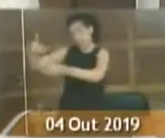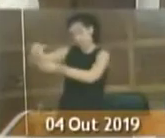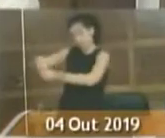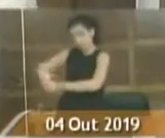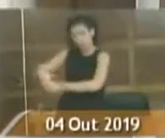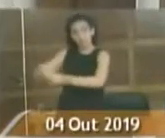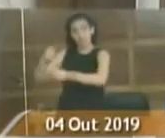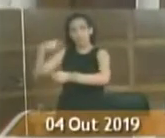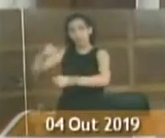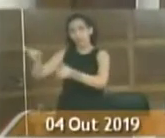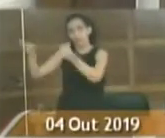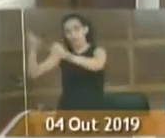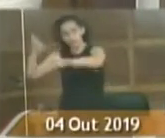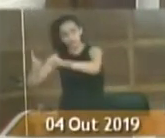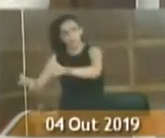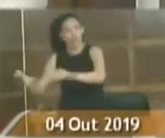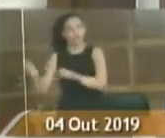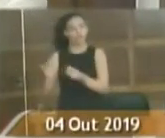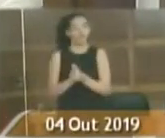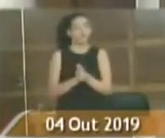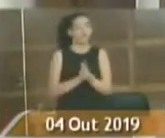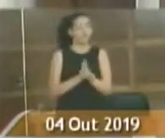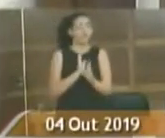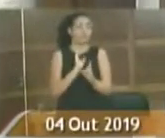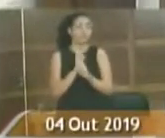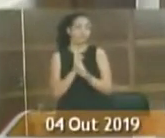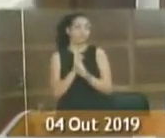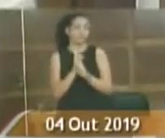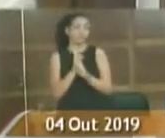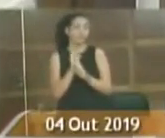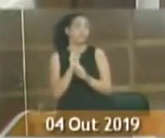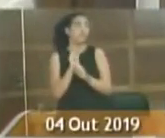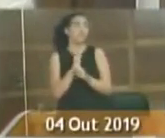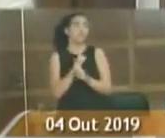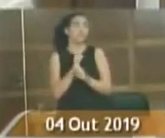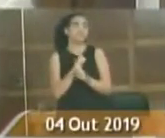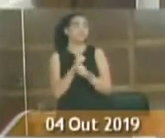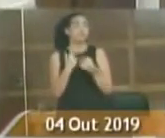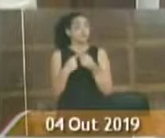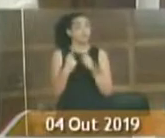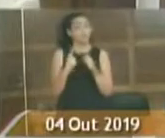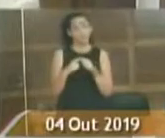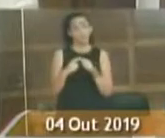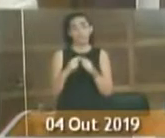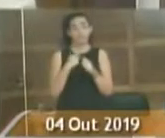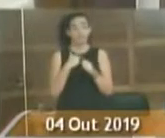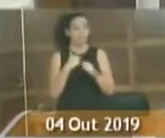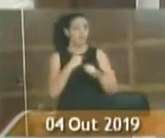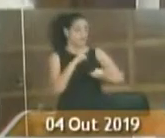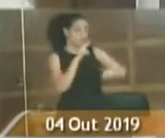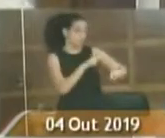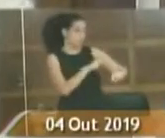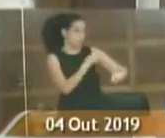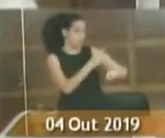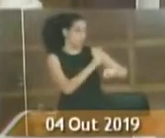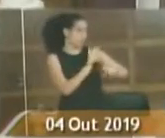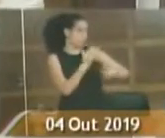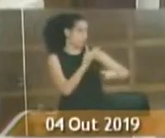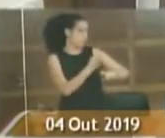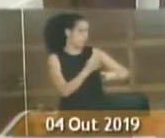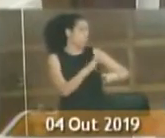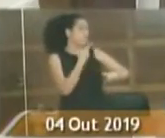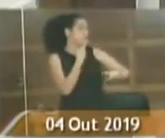mandar para o laboratóriozinho também e vai vir um resultado. Porque até o médico, ele não pode olhar para a sua ferida e falar assim,